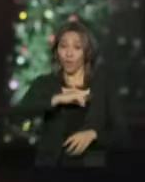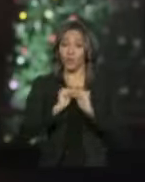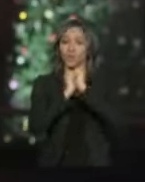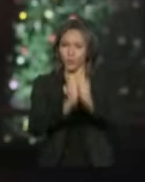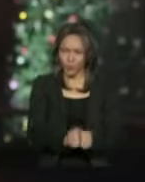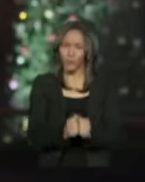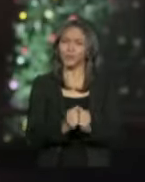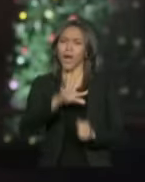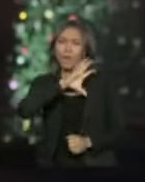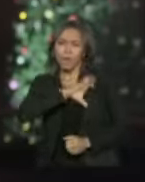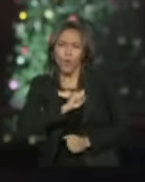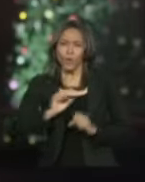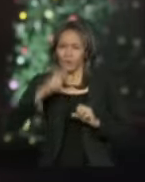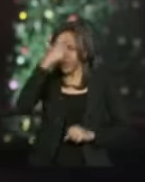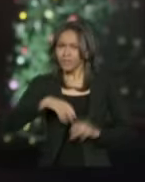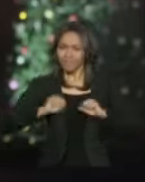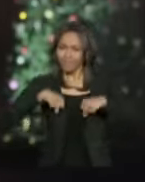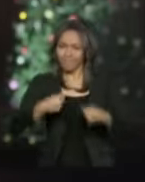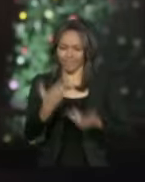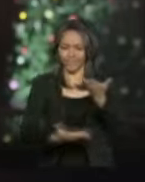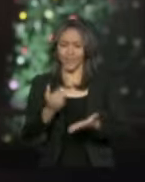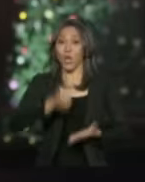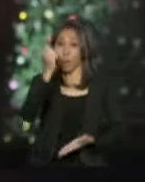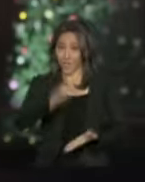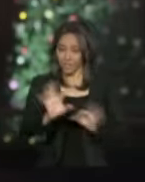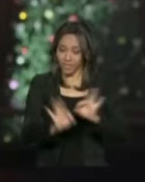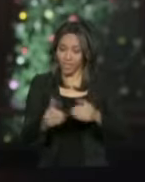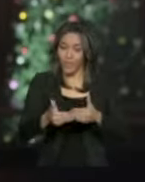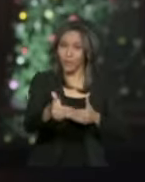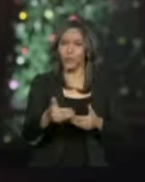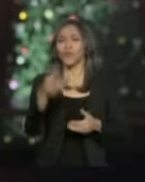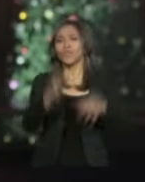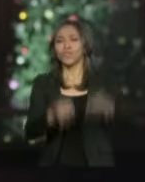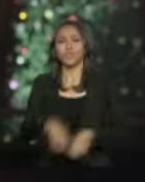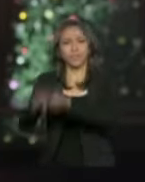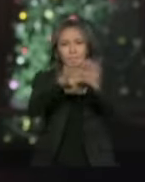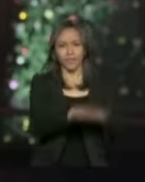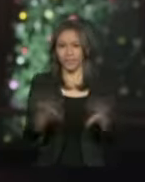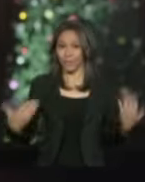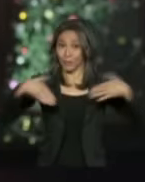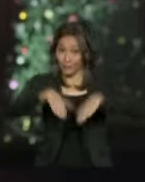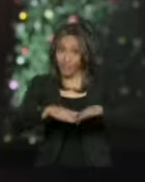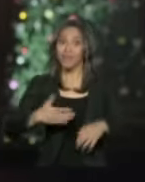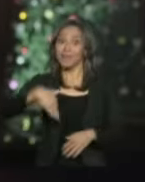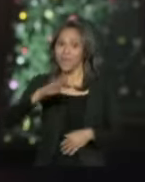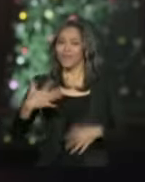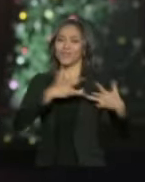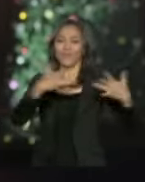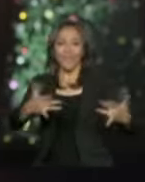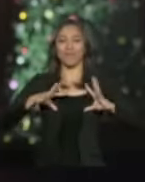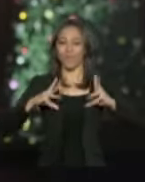com muito amor e dedicação construir um brasil mais justo o mais inclusivo e mais solidário para